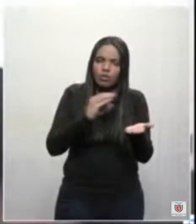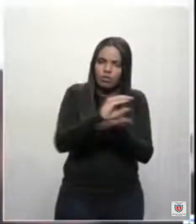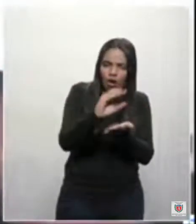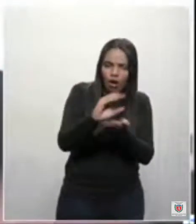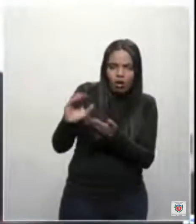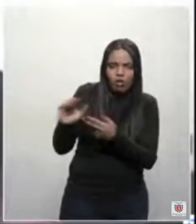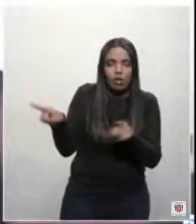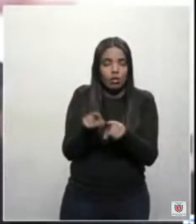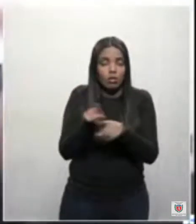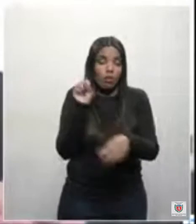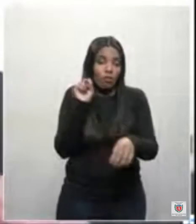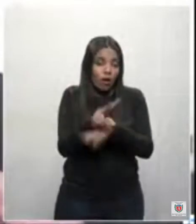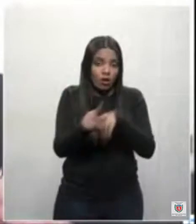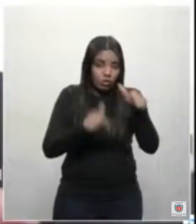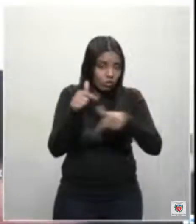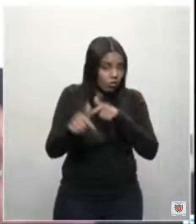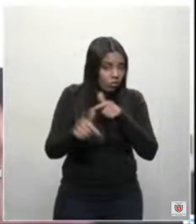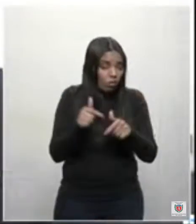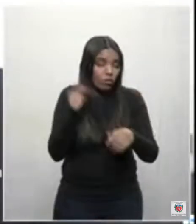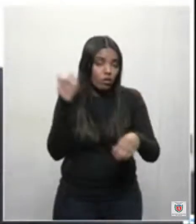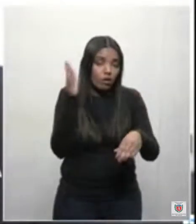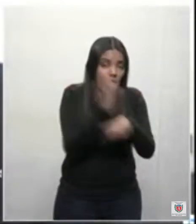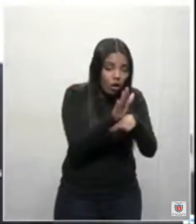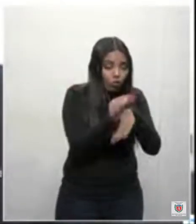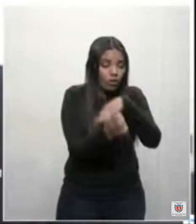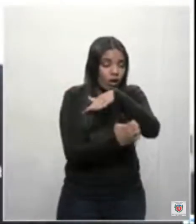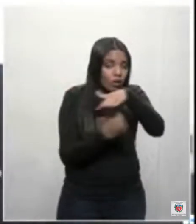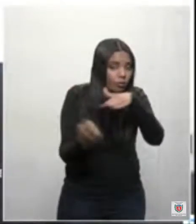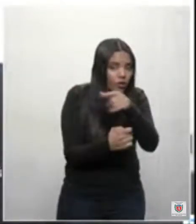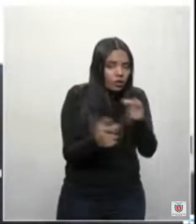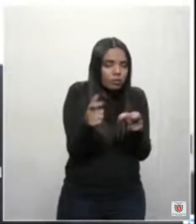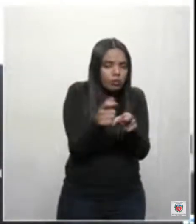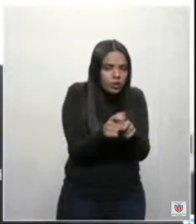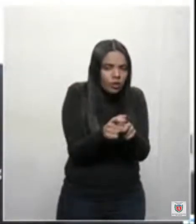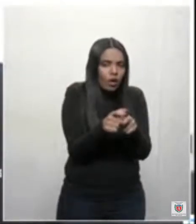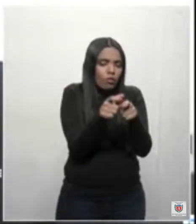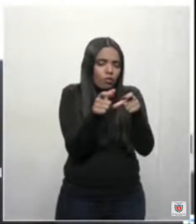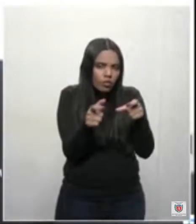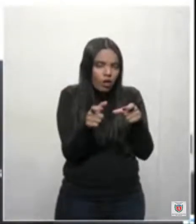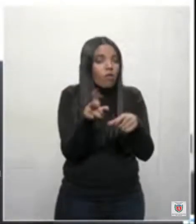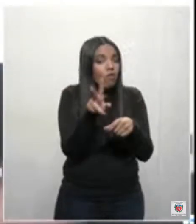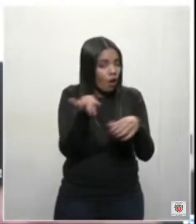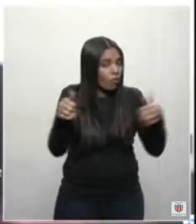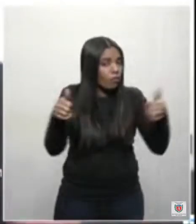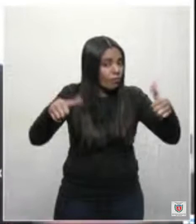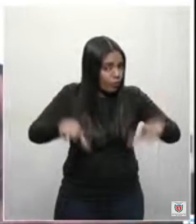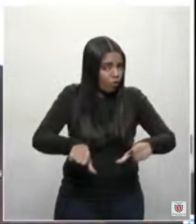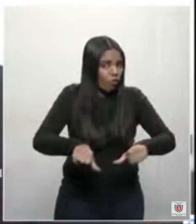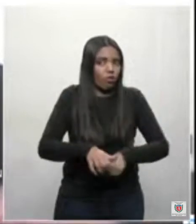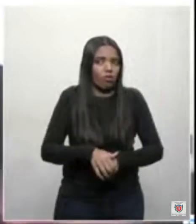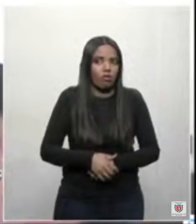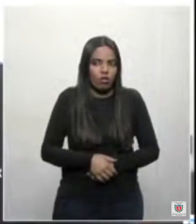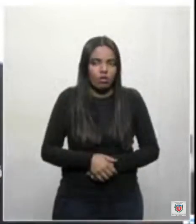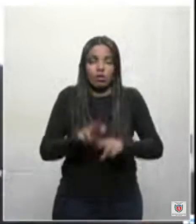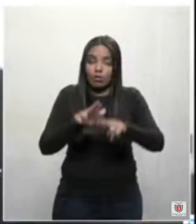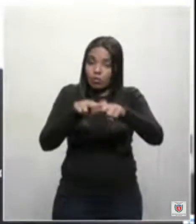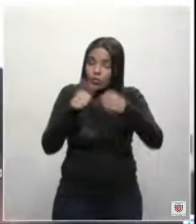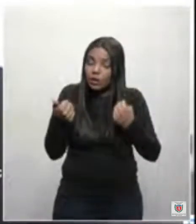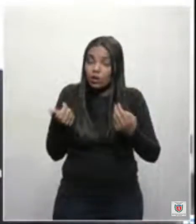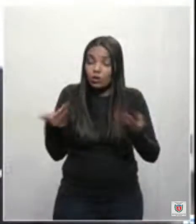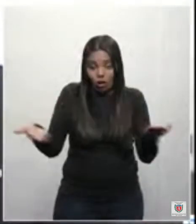emprego e de fomento ao pequeno e micro negócio, a gente vai ter uma situação piorada. Por isso que eu acho que a opção de gastar